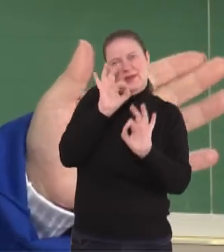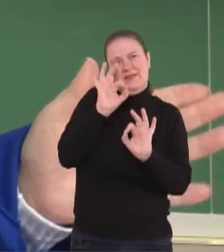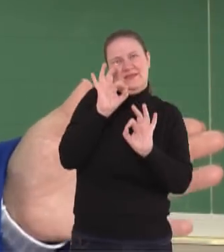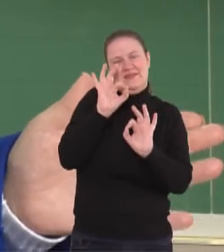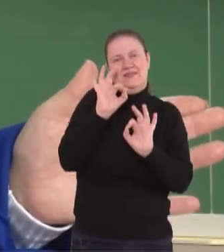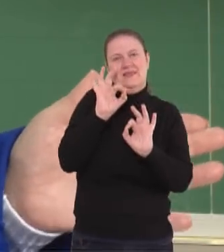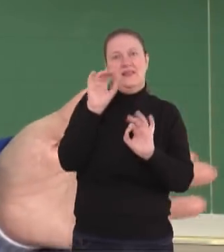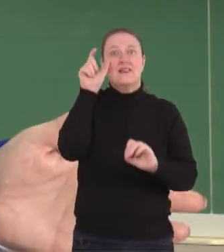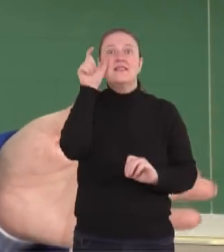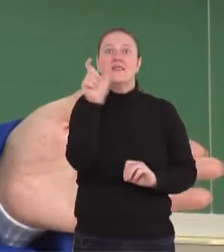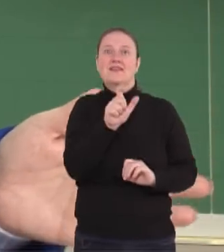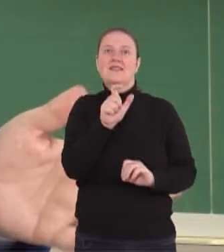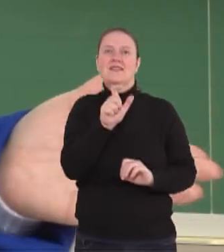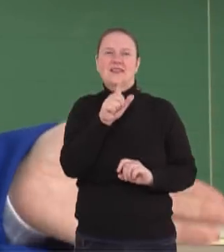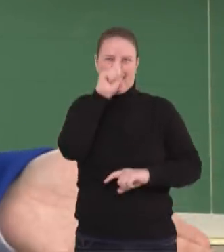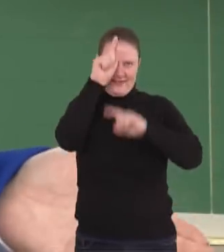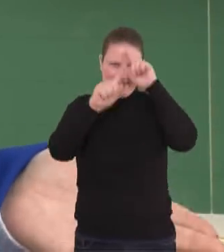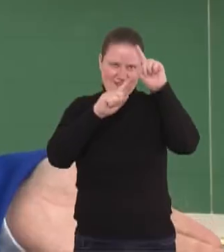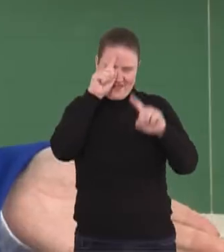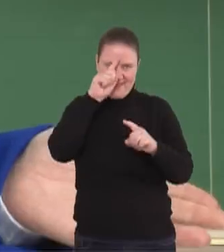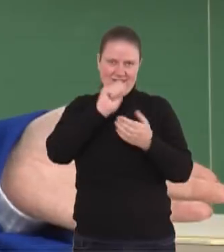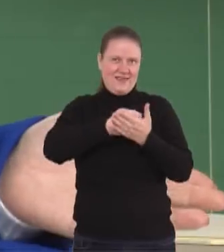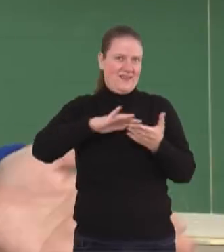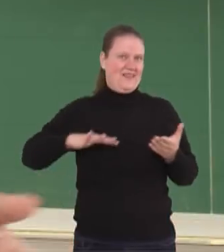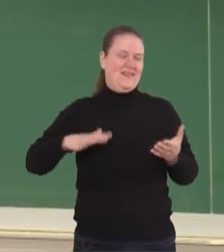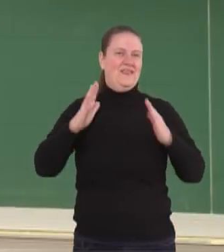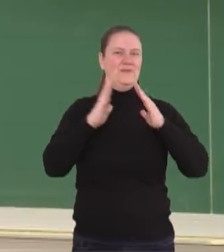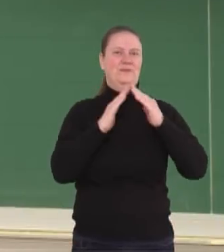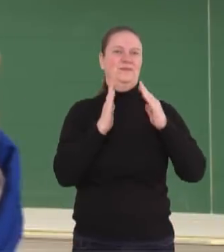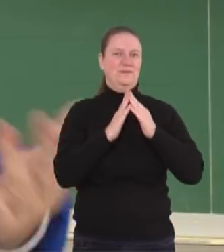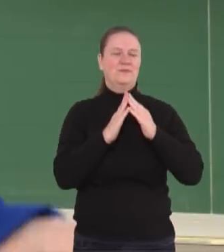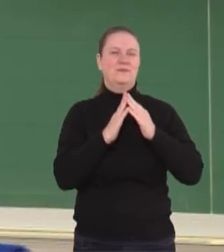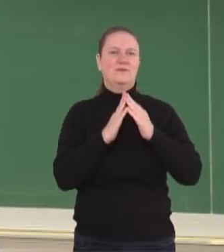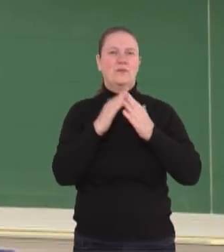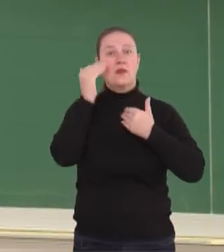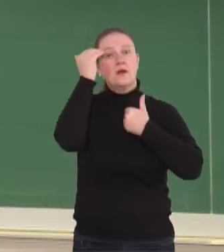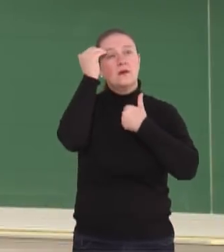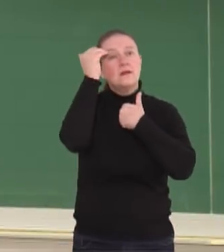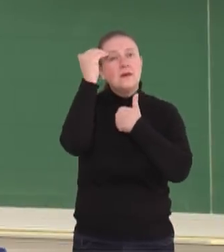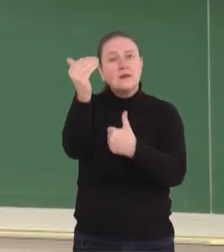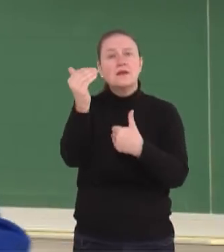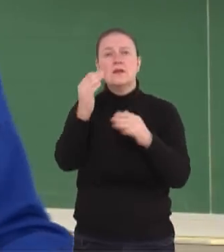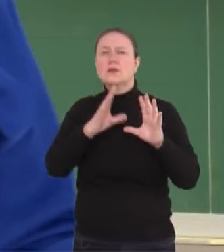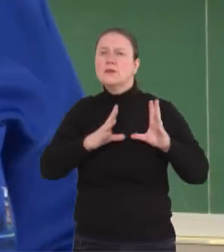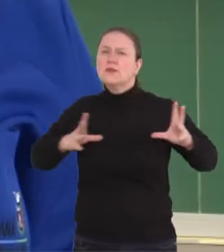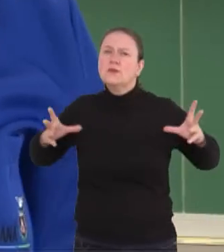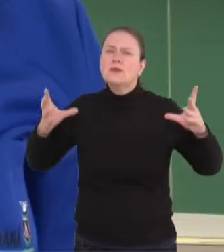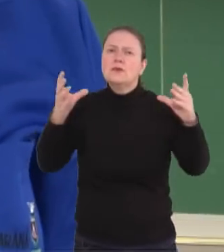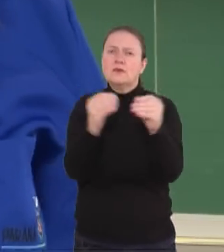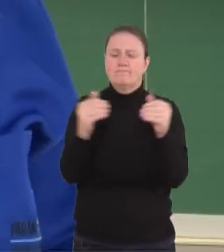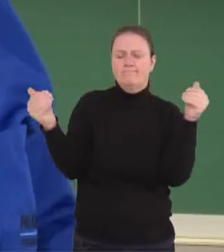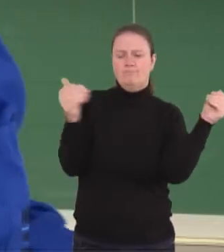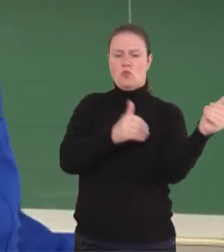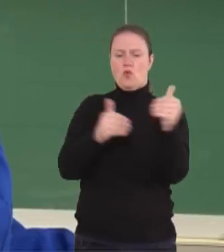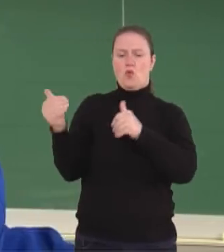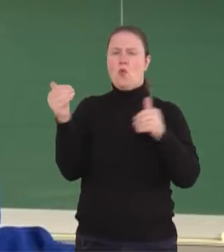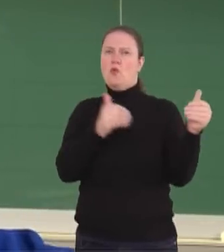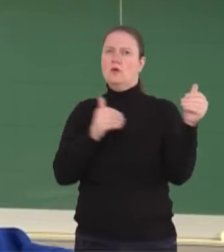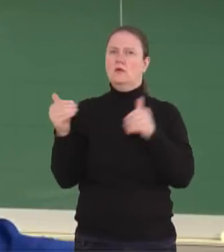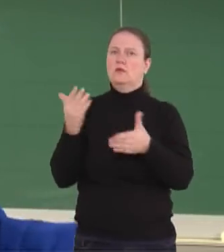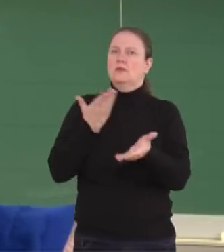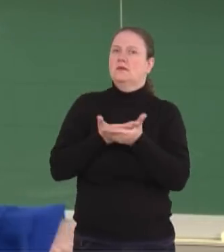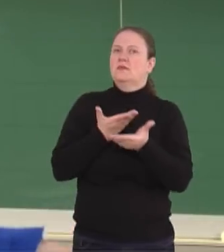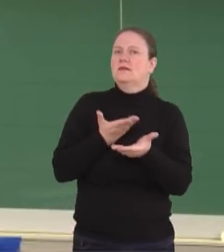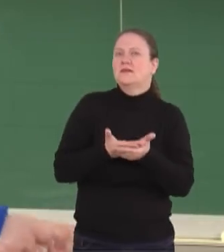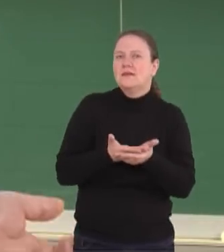fica a dica para vocês aí, de lição extra, ok? Então, agradeço aí imensamente por terem participado de mais essa